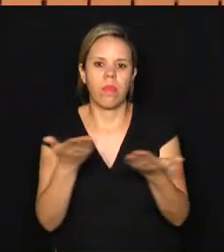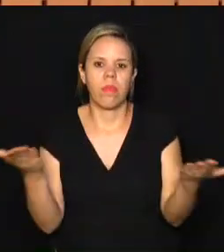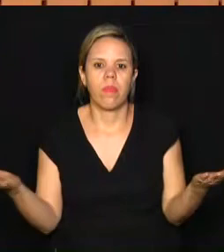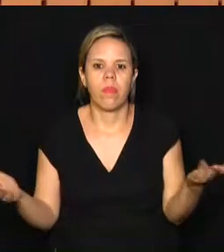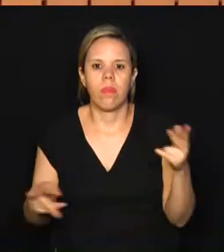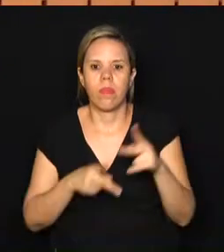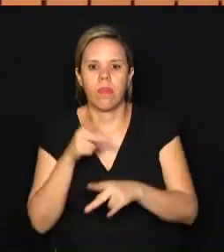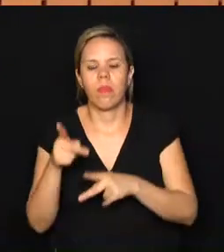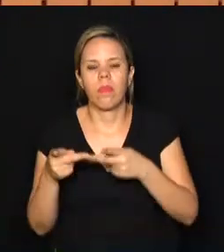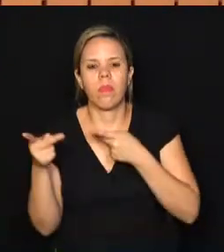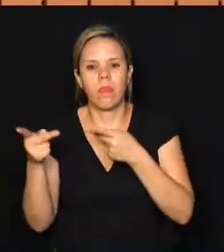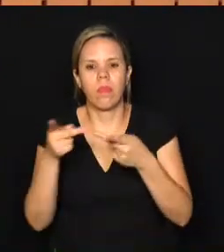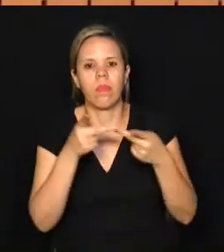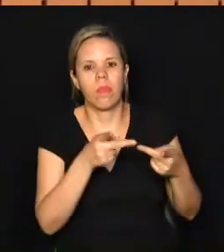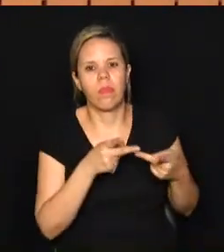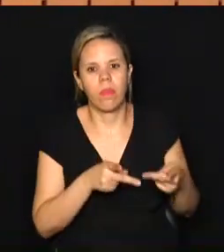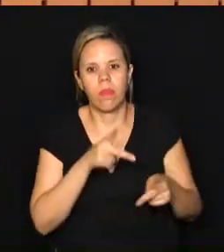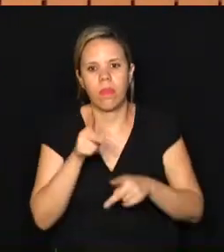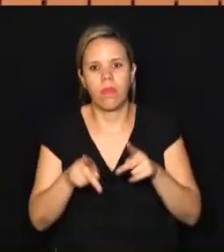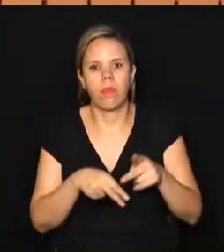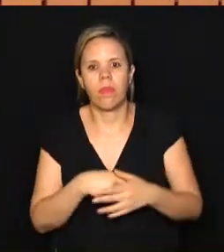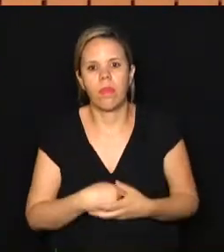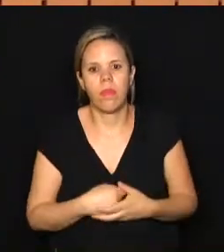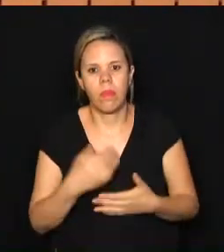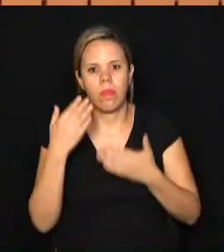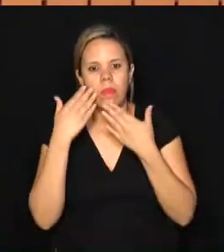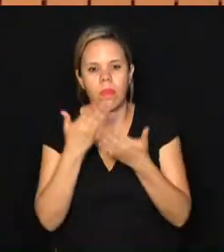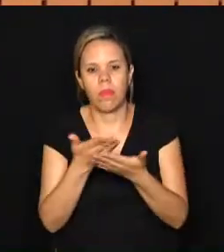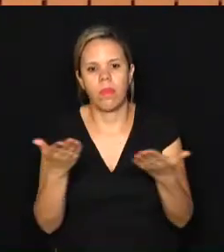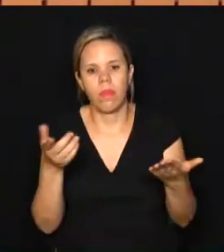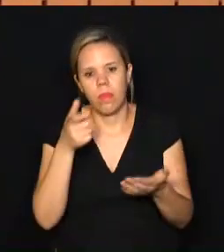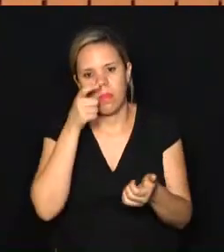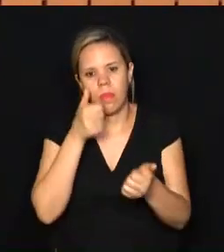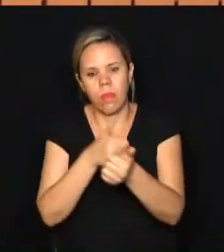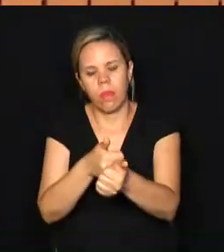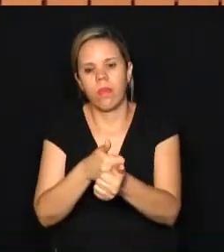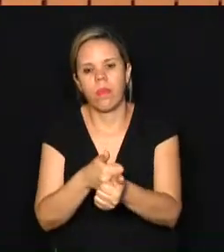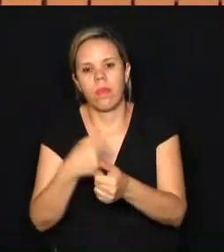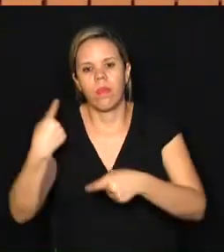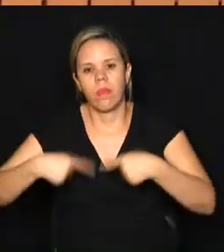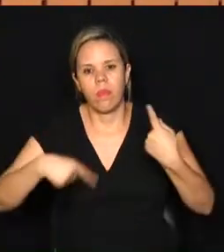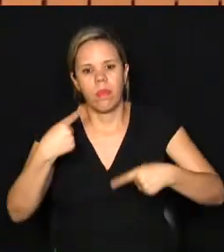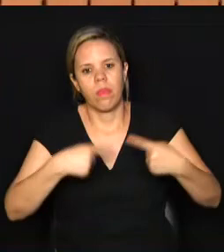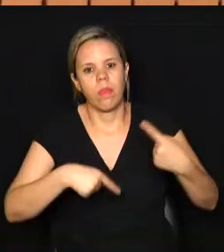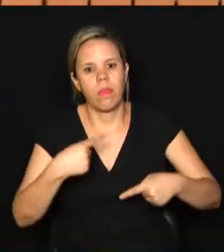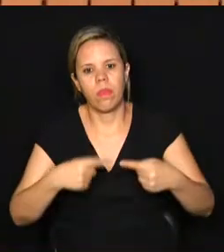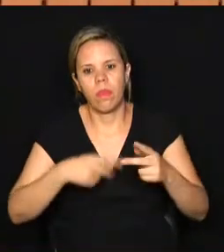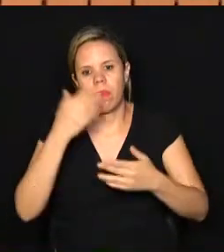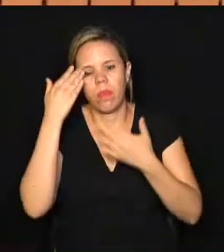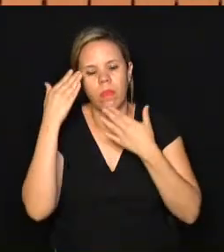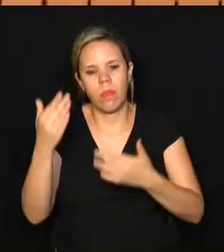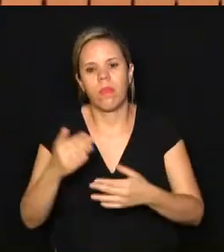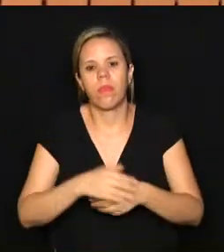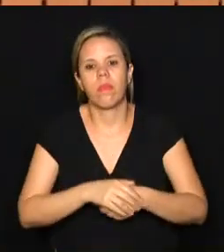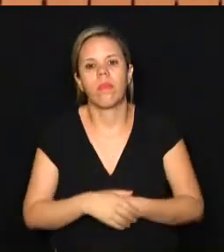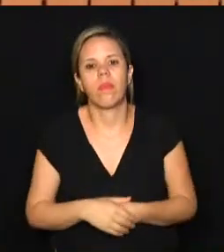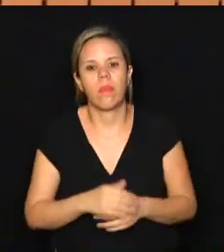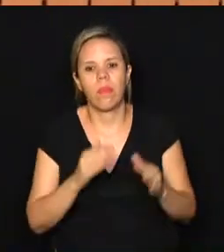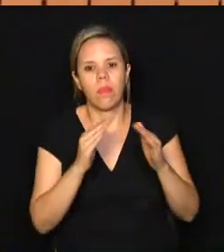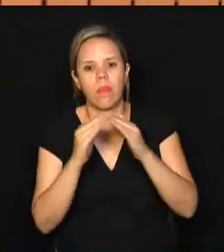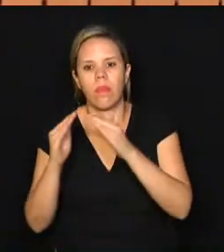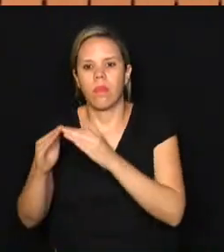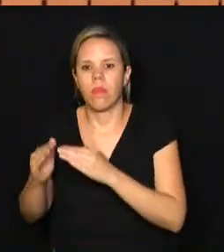as nossas convidadas e os nossos convidados, agradeço você que acompanhou esse debate, agradeço aos